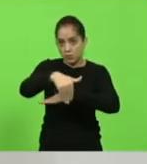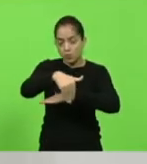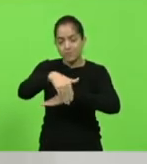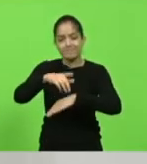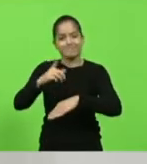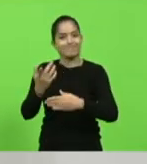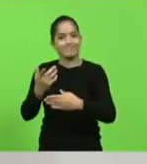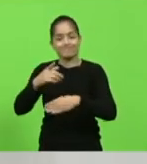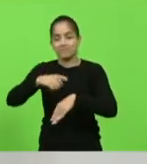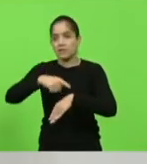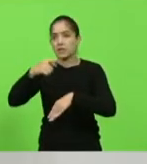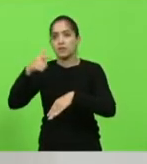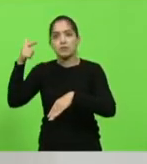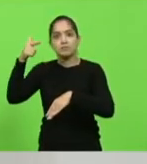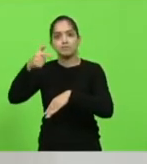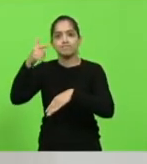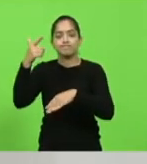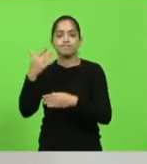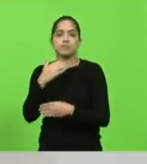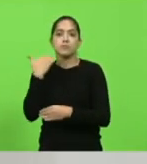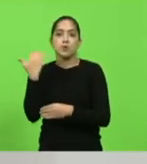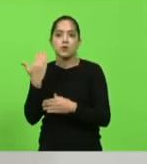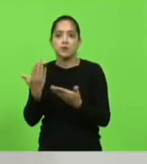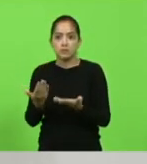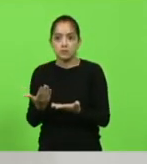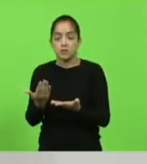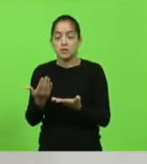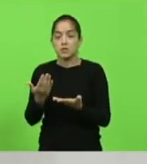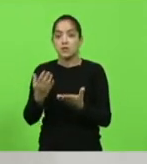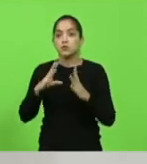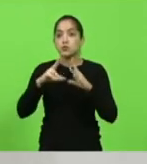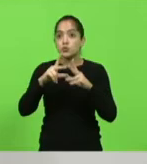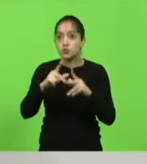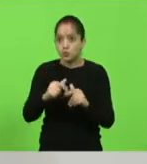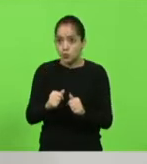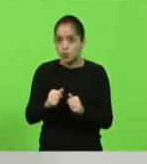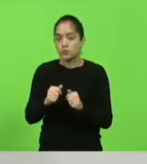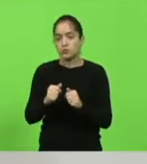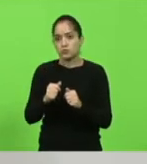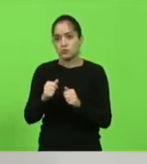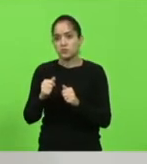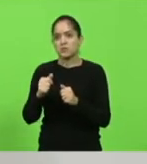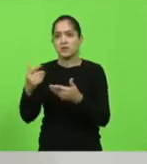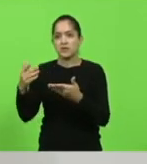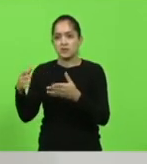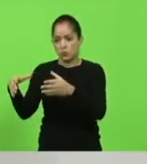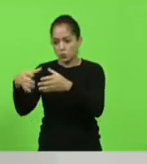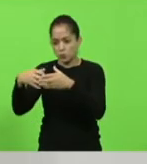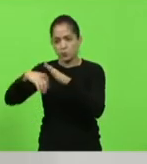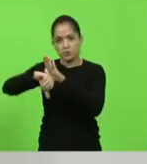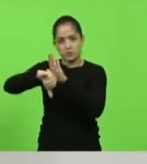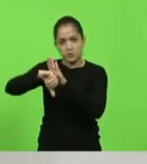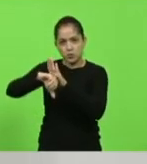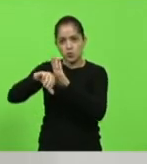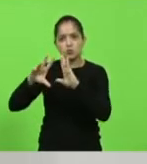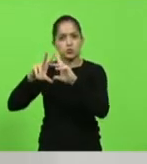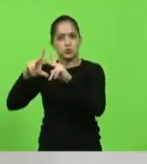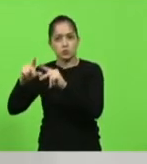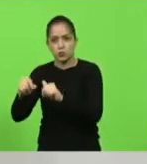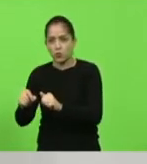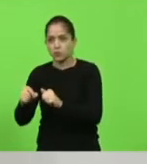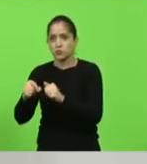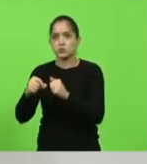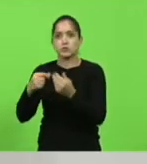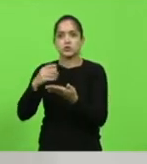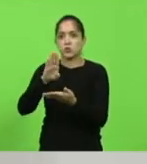já foi executado todos que estavam lá tinham passagem pela polícia Todos estavam com